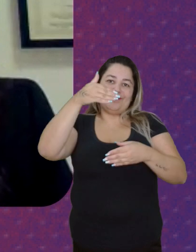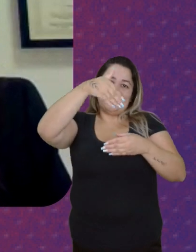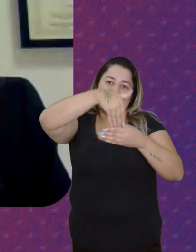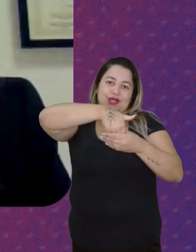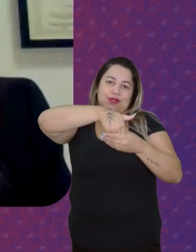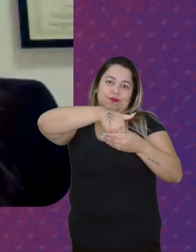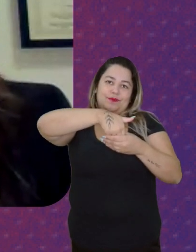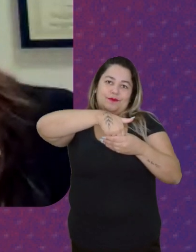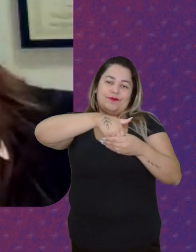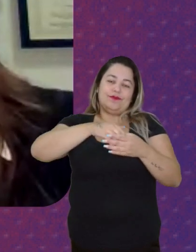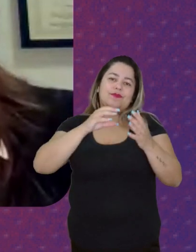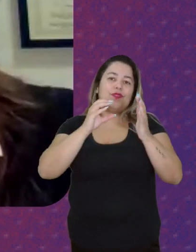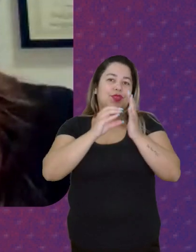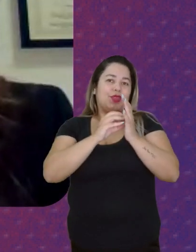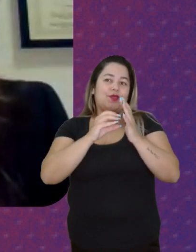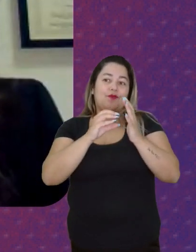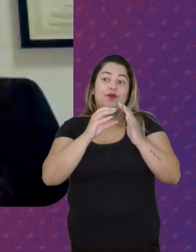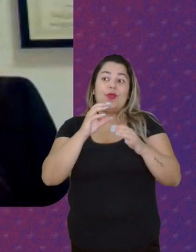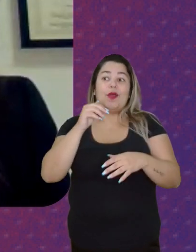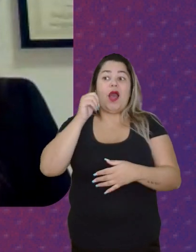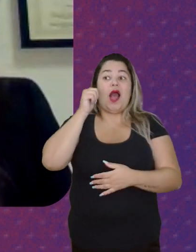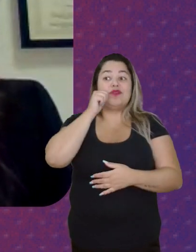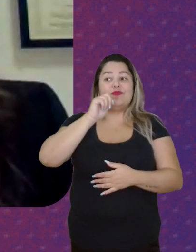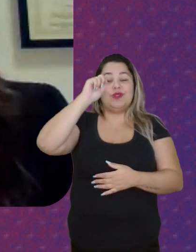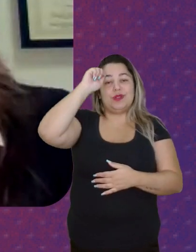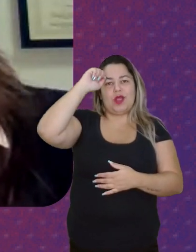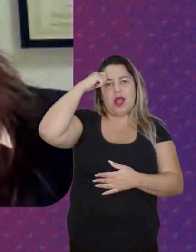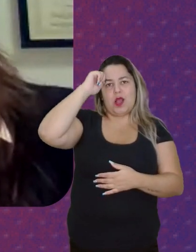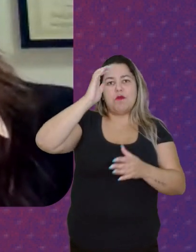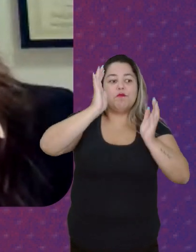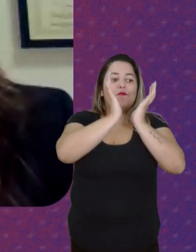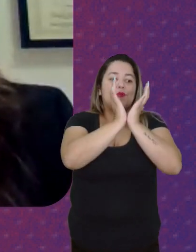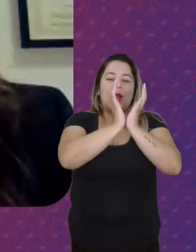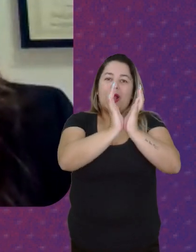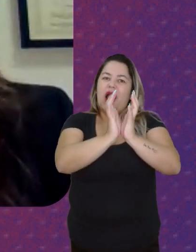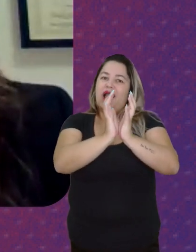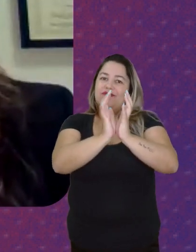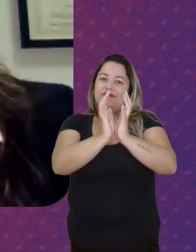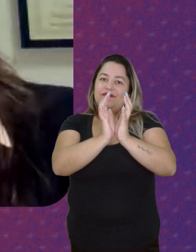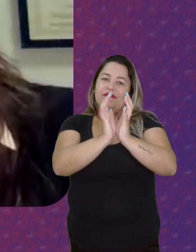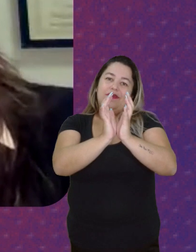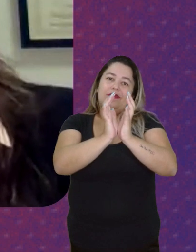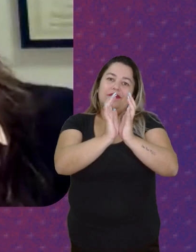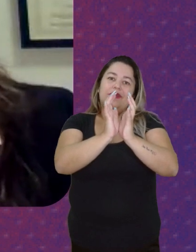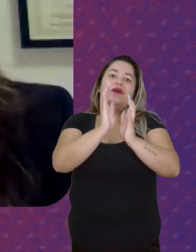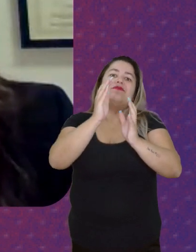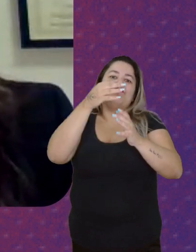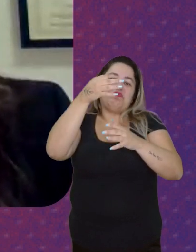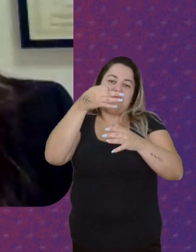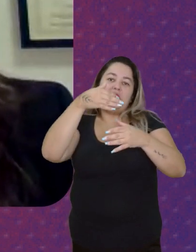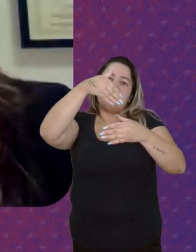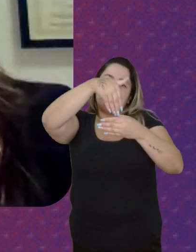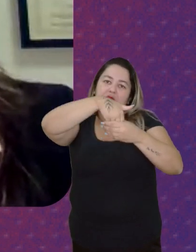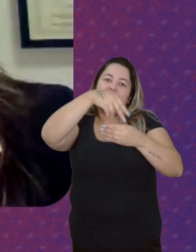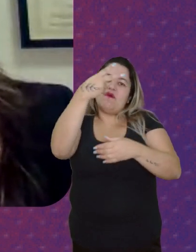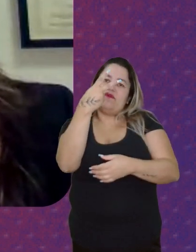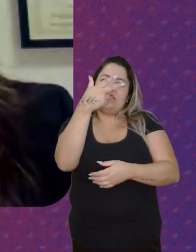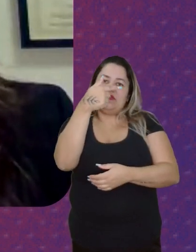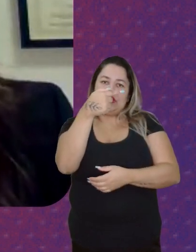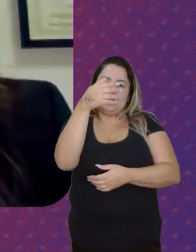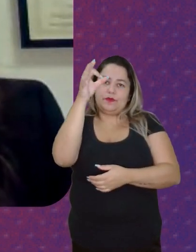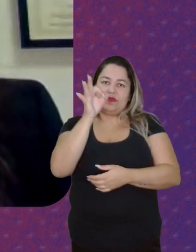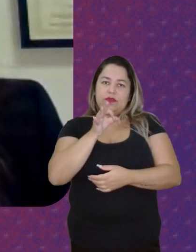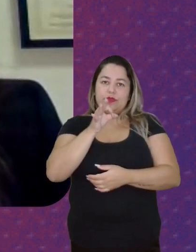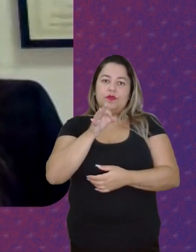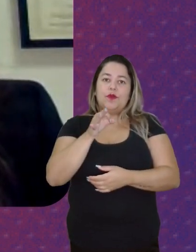for fazer um recorte de raça, as mulheres negras são o maior grupo apto a votar no país, elas são 27%,